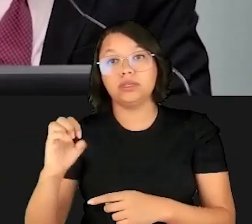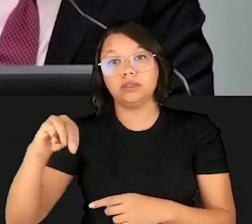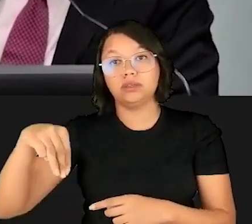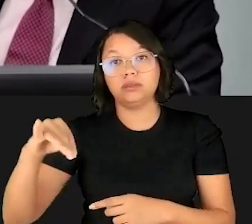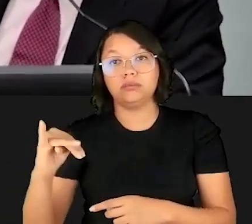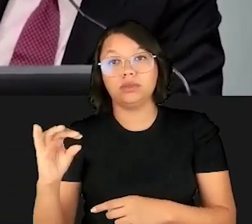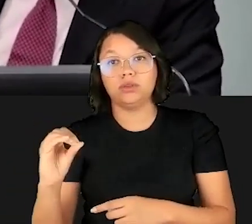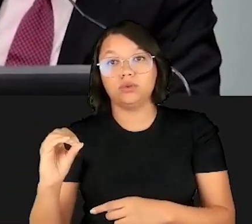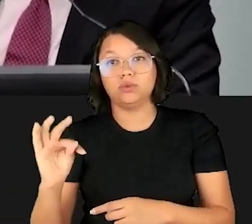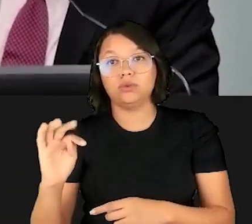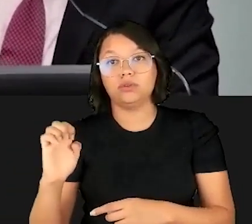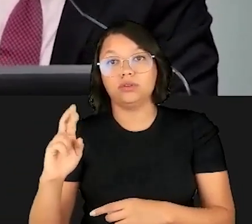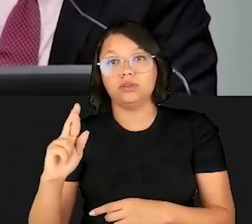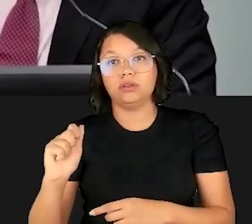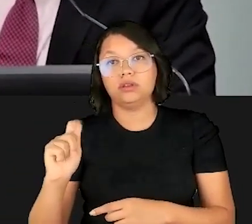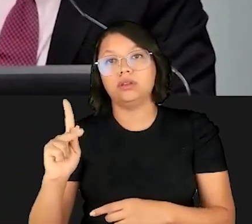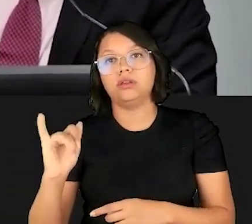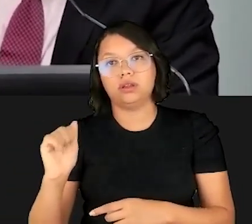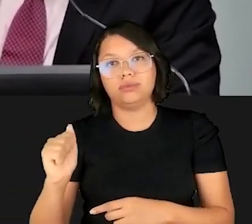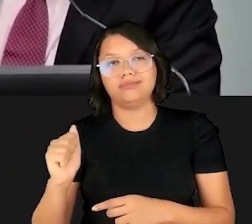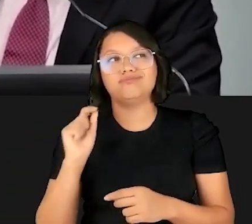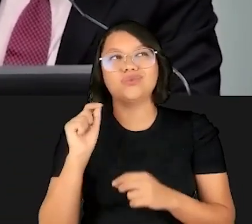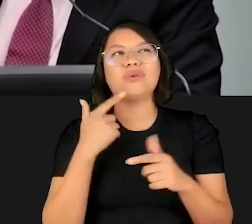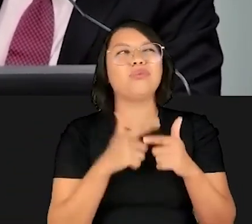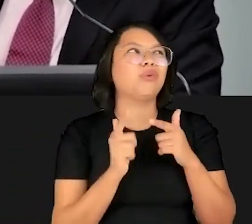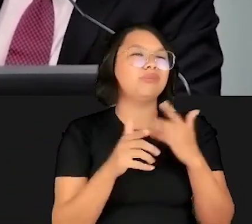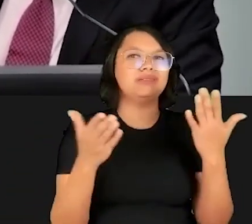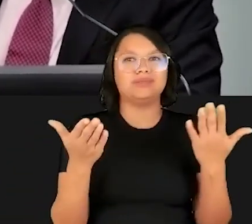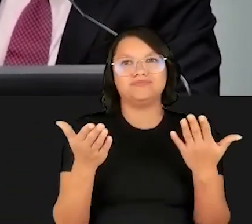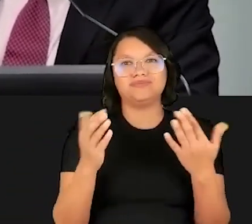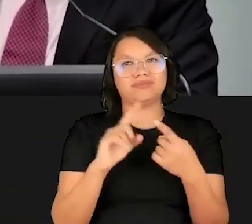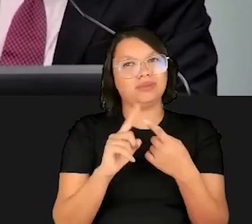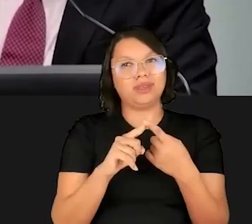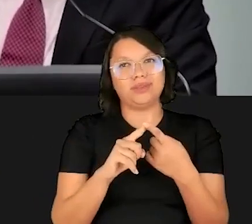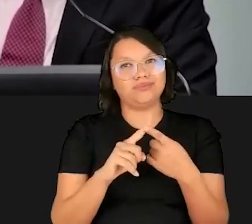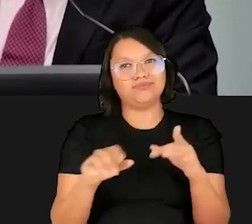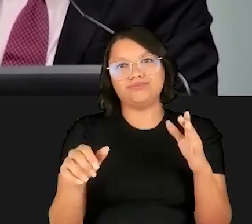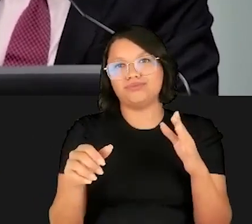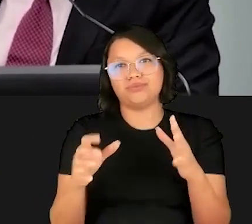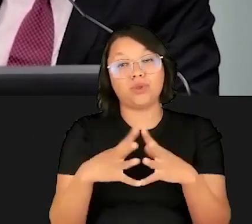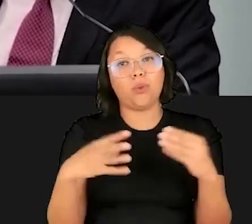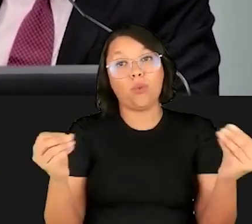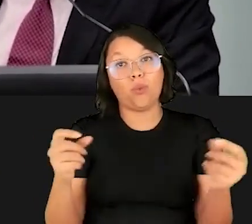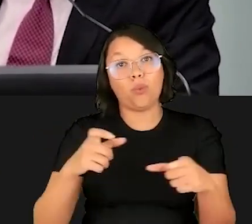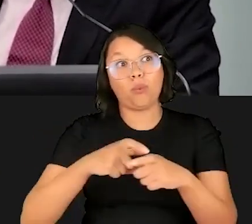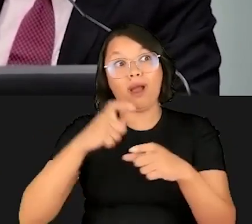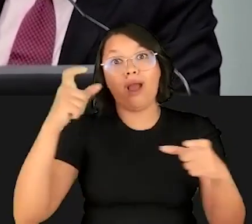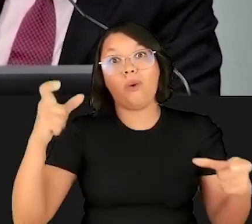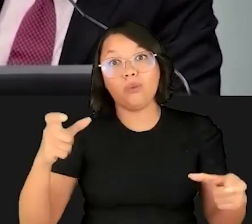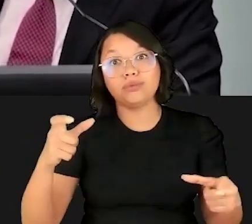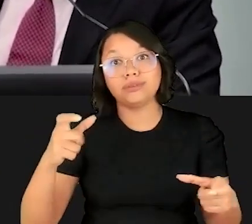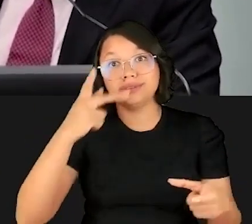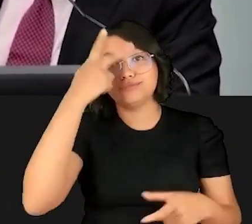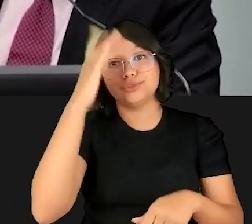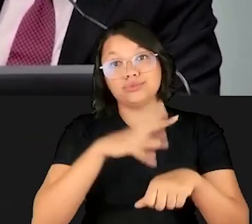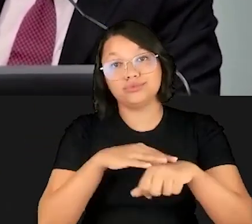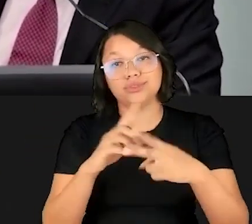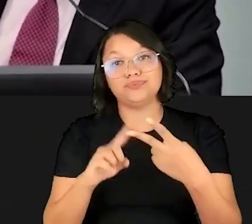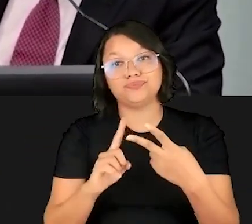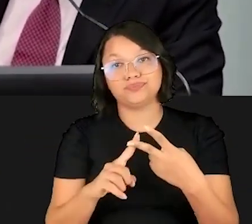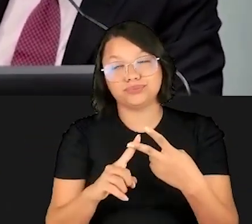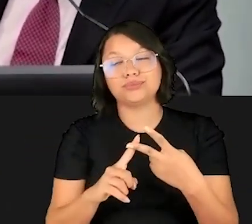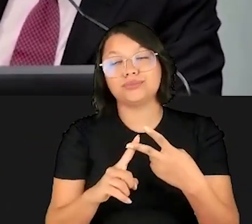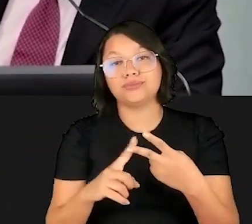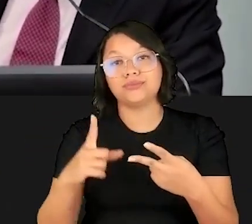doença disseminada. Problemas. Primeiro, você não cura um grande número de pacientes, a cura é limitada. Segundo, você